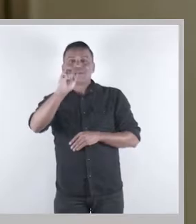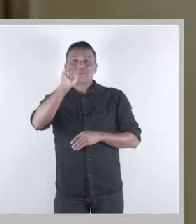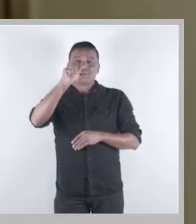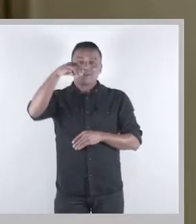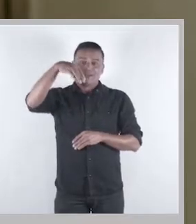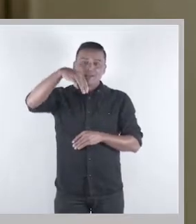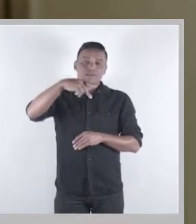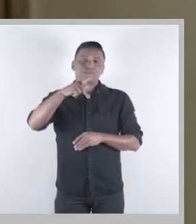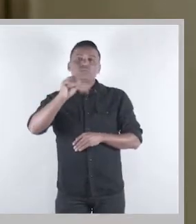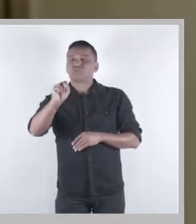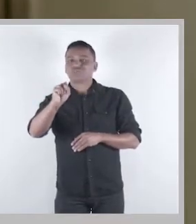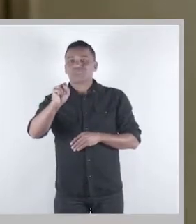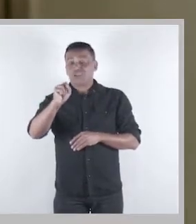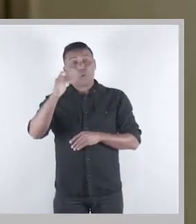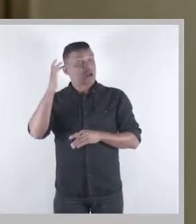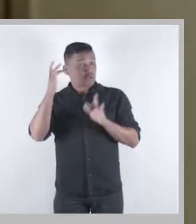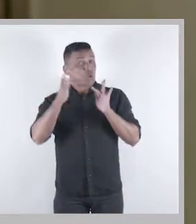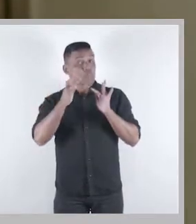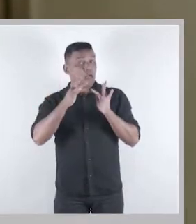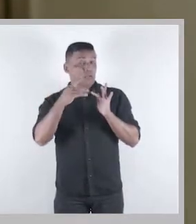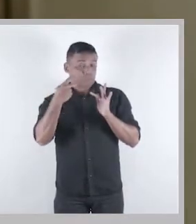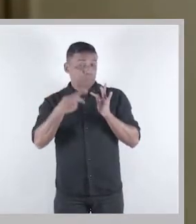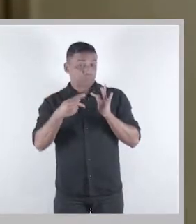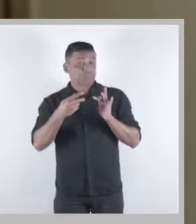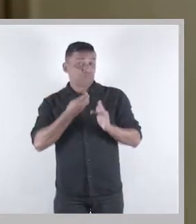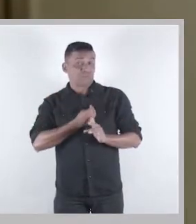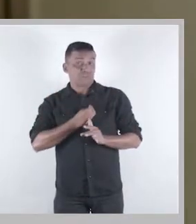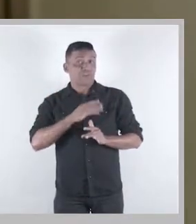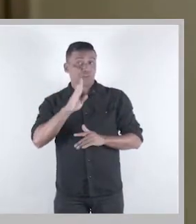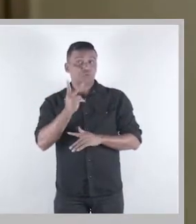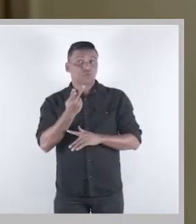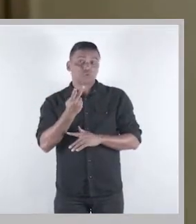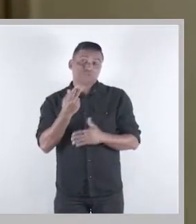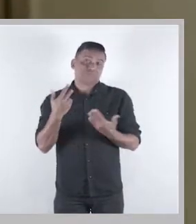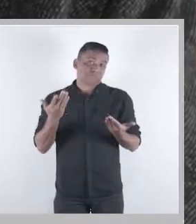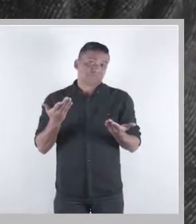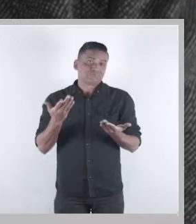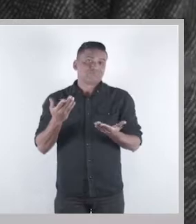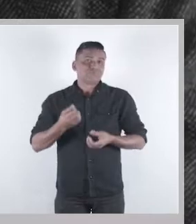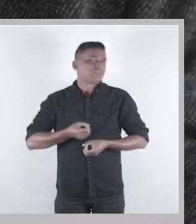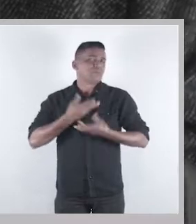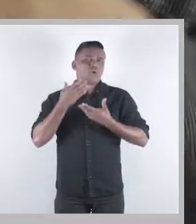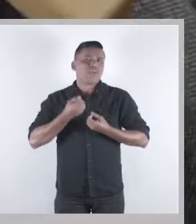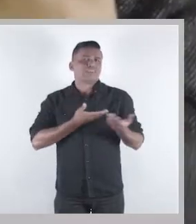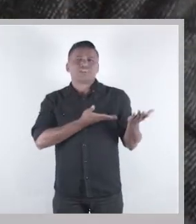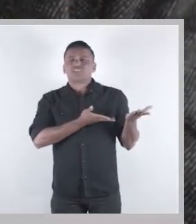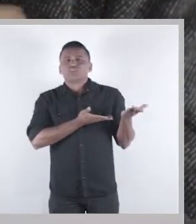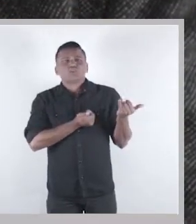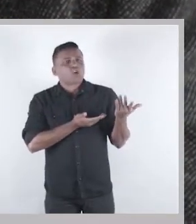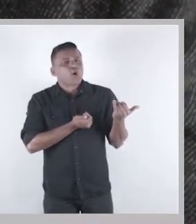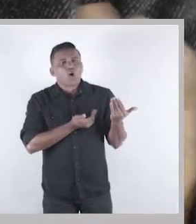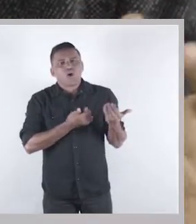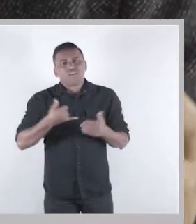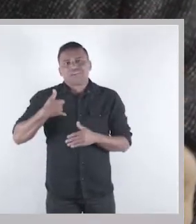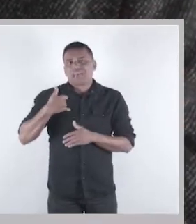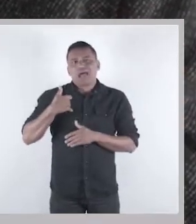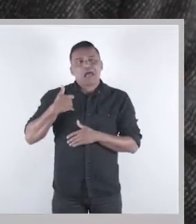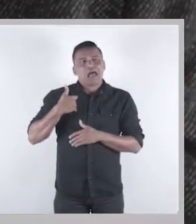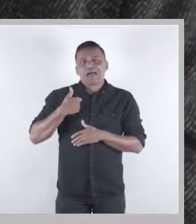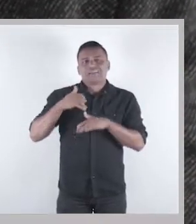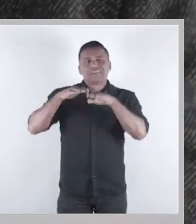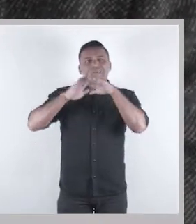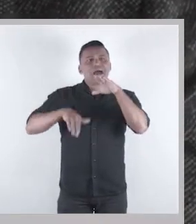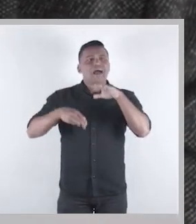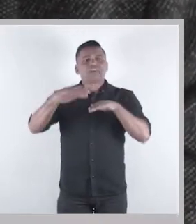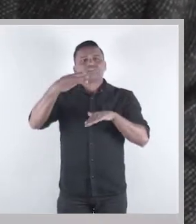ela morava em Belo Horizonte uma coisa jovem né Senhor com menos de 35 anos na época e aí um outro resultado dessa